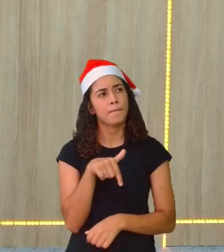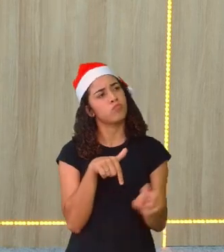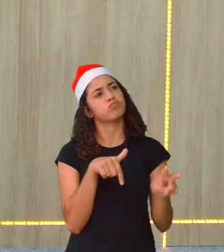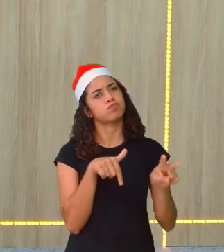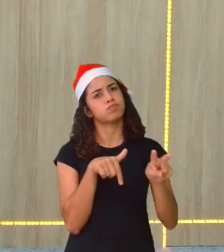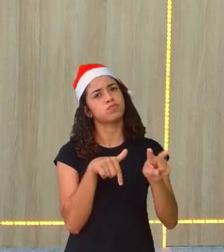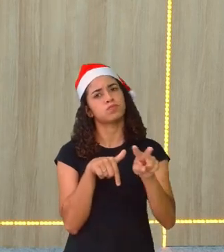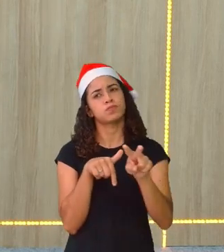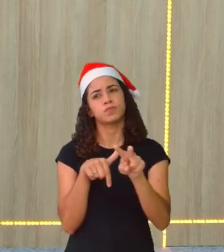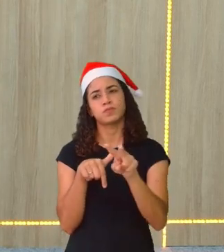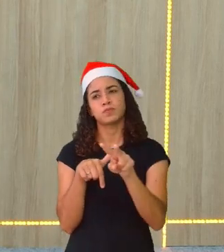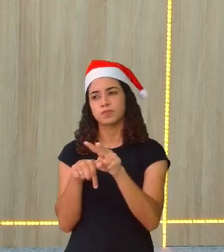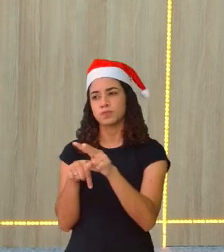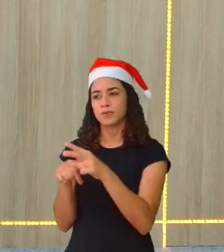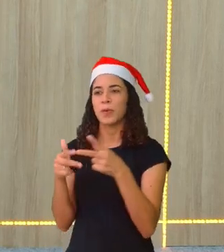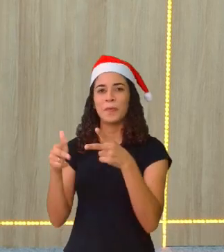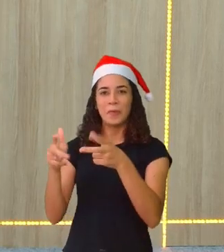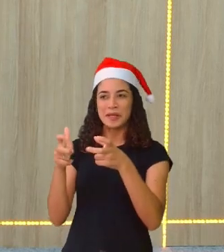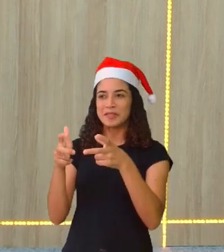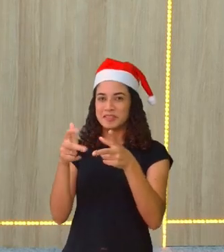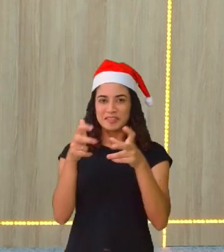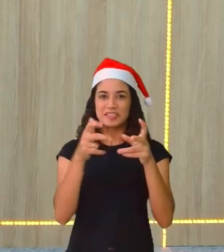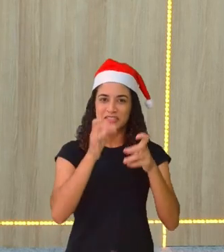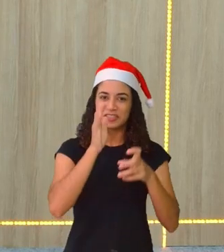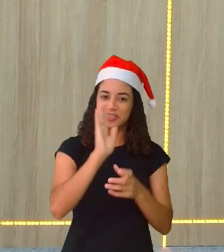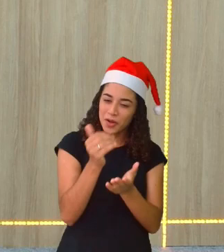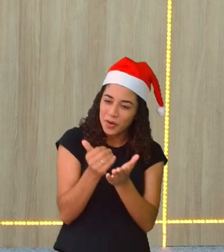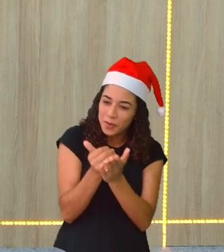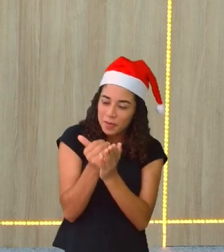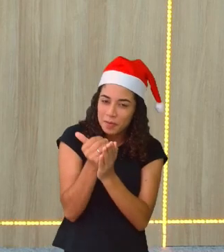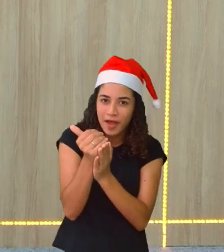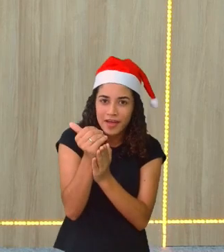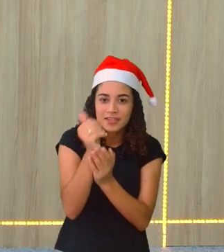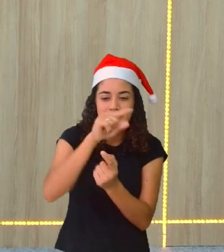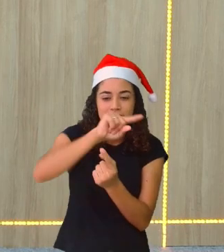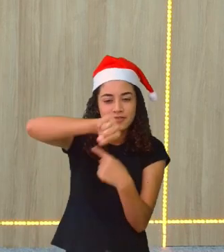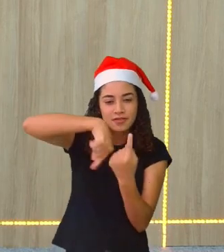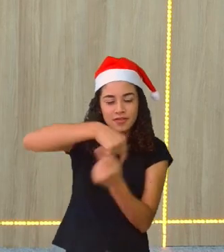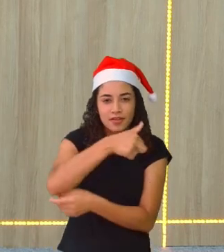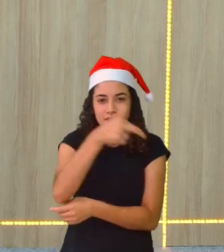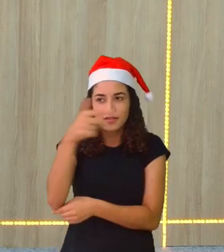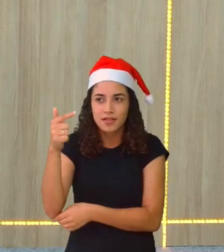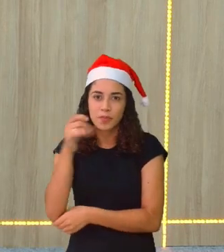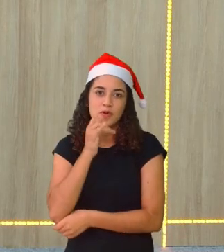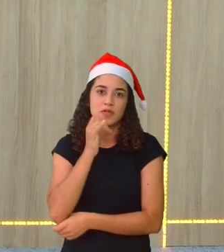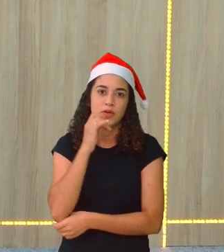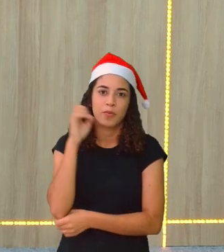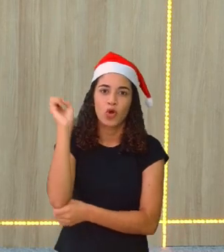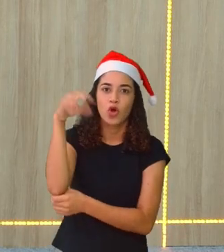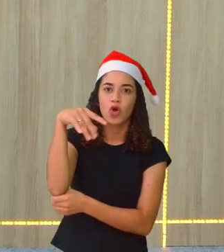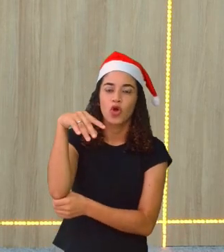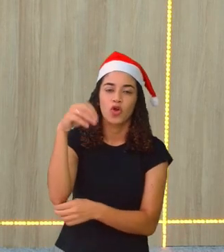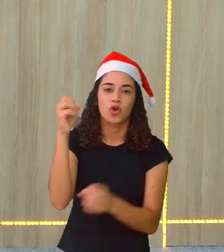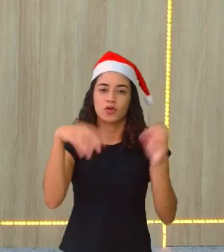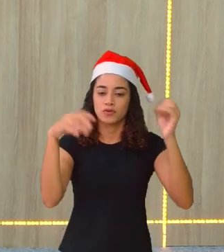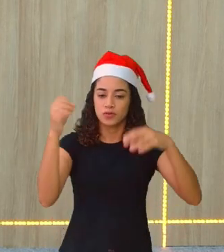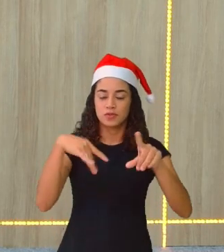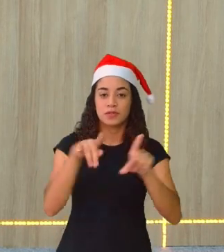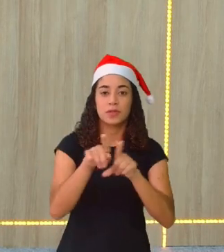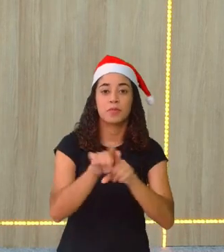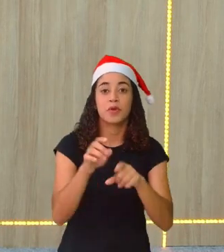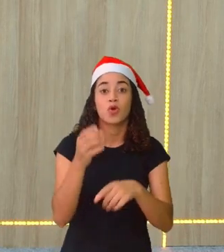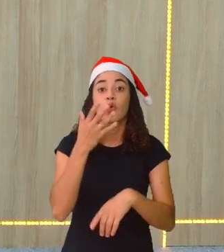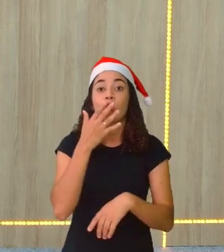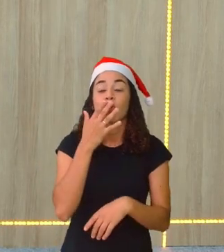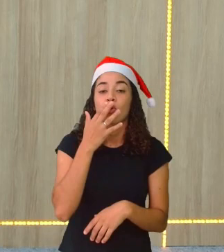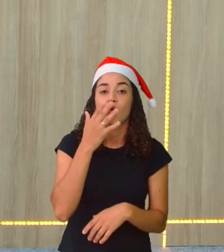o pessoal está entrando no ciclo do Natal, porque a gente começa a ver algumas cores mais específicas, como por exemplo o vermelho e o branco, certo?